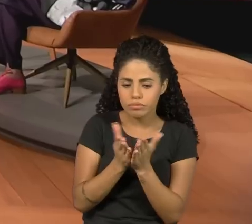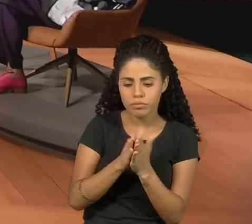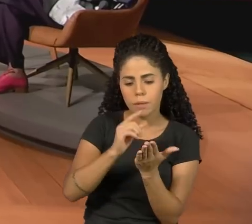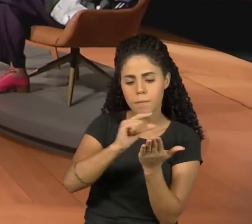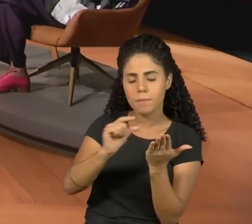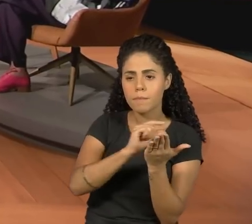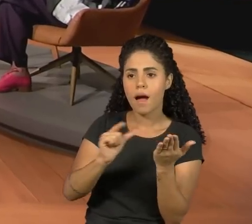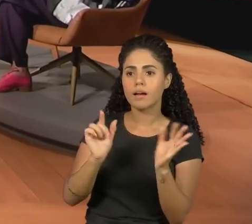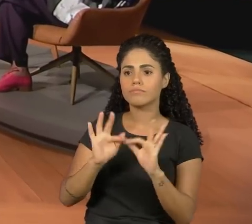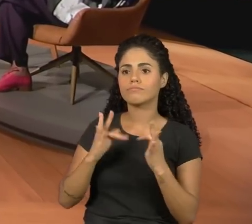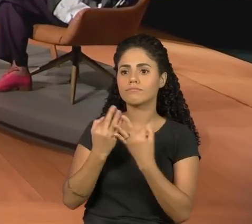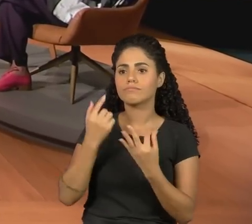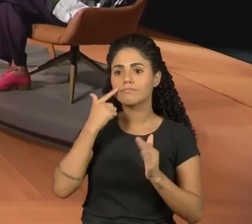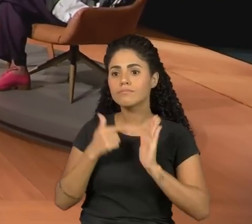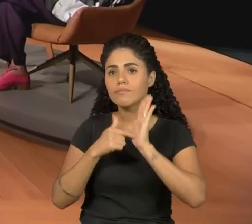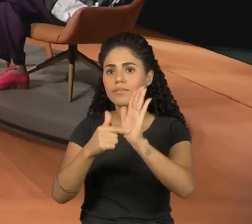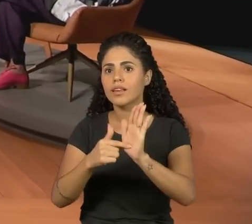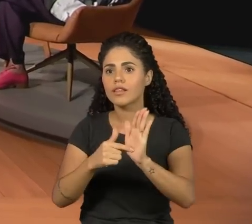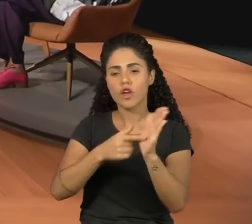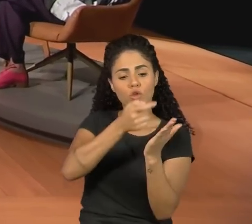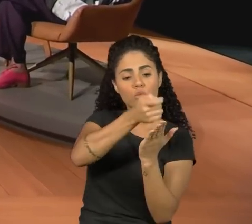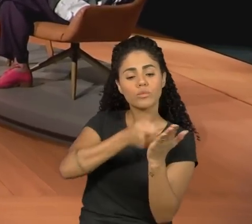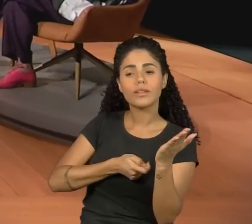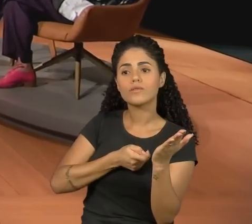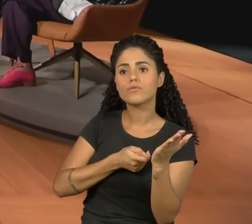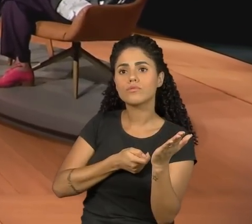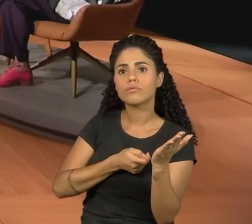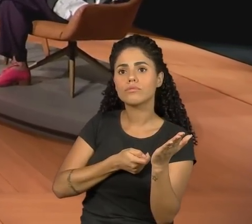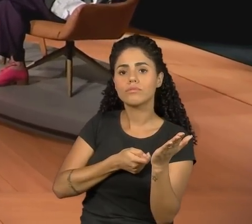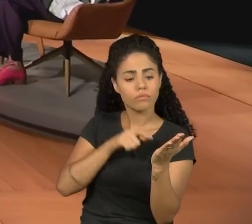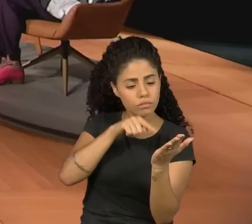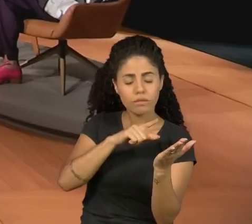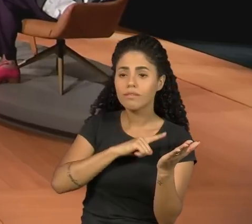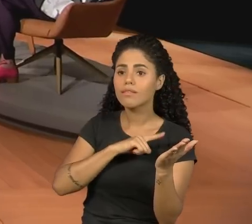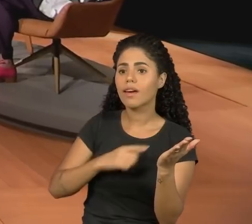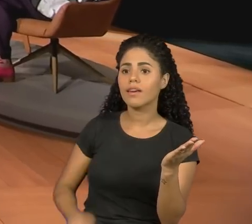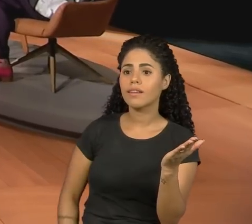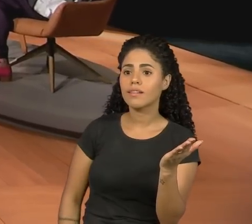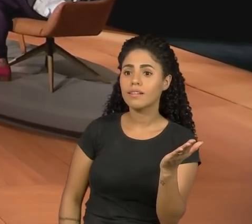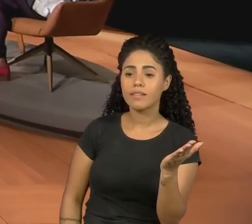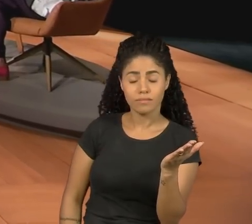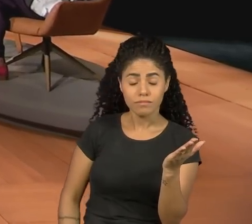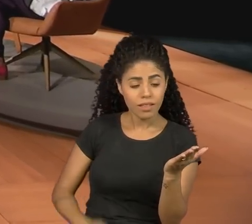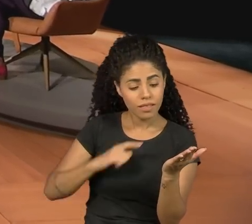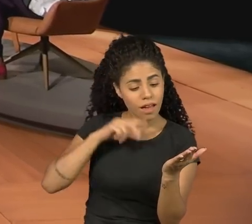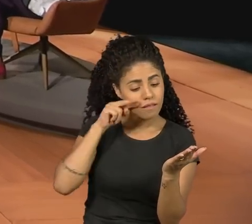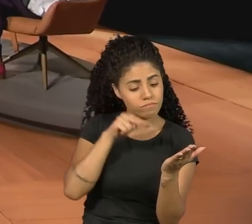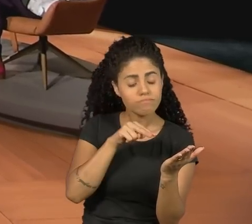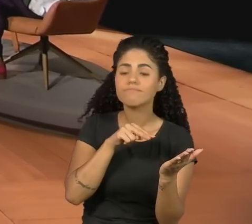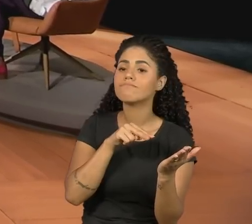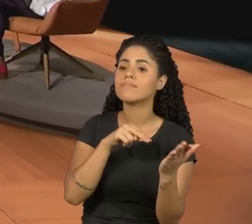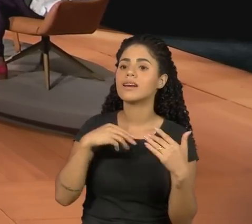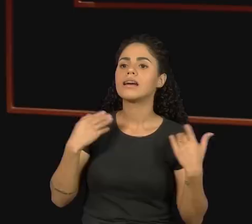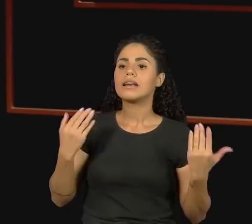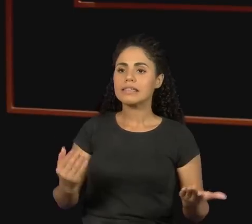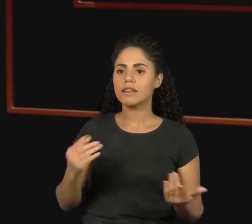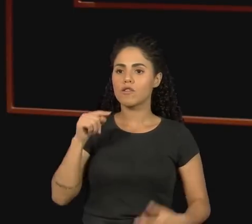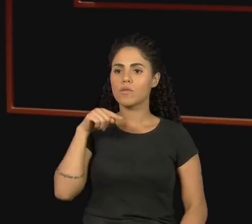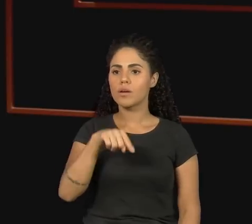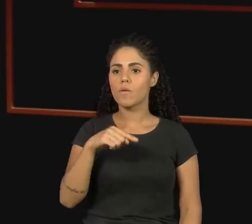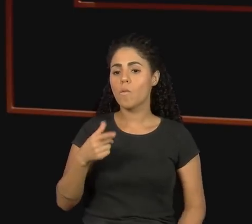a partir do que está dito no texto. Está tudo ali nas entrelinhas. Está tudo ali. Então,